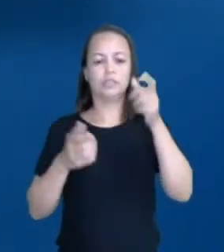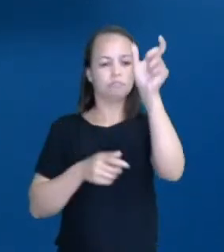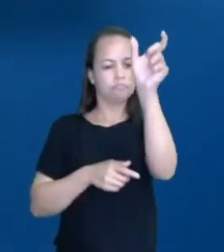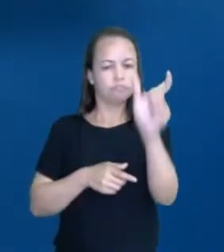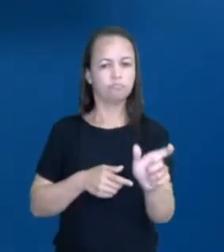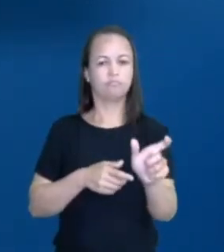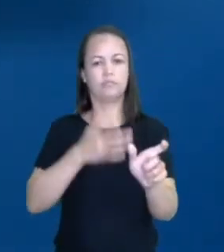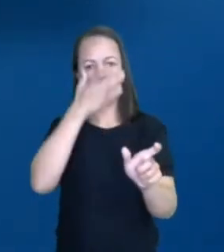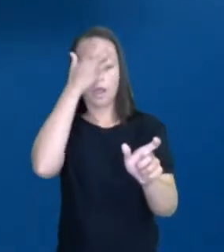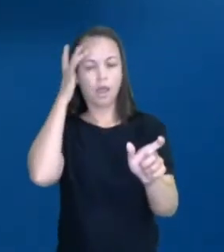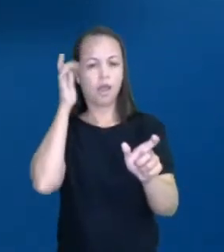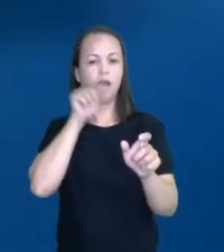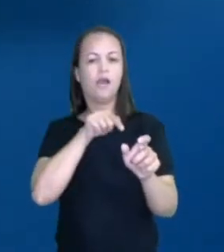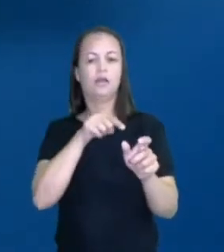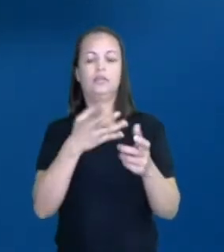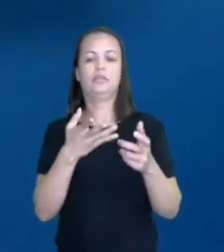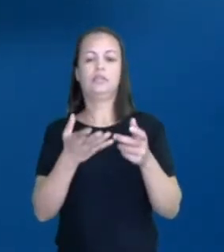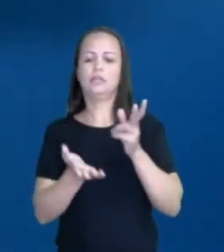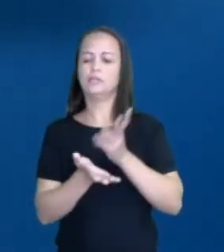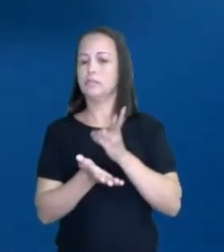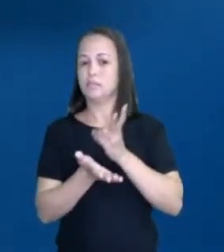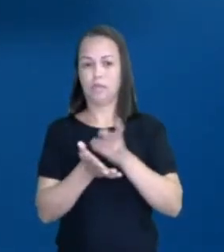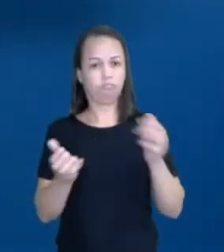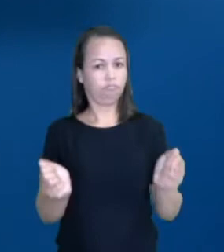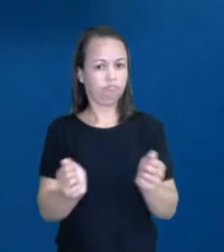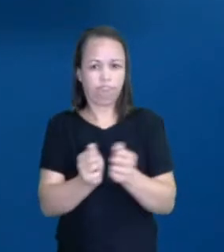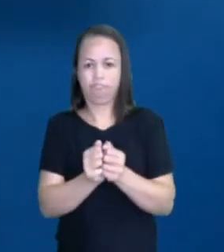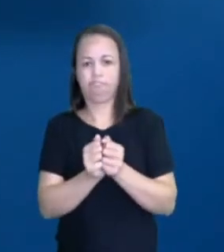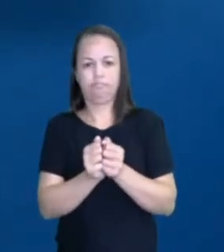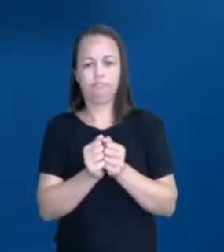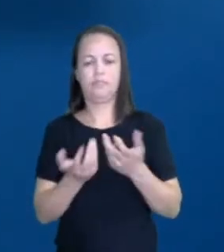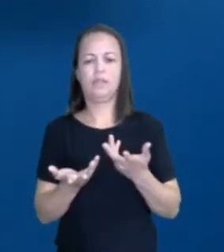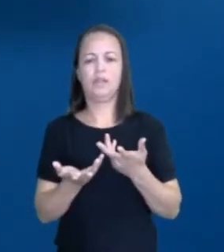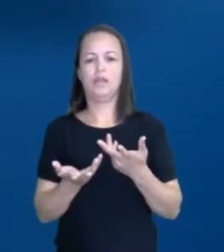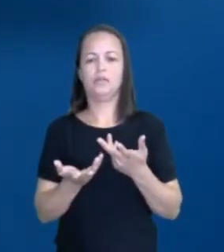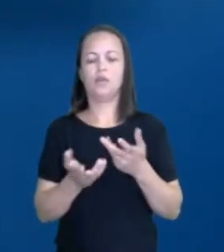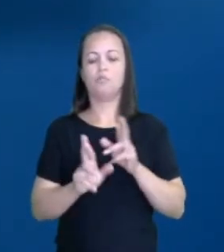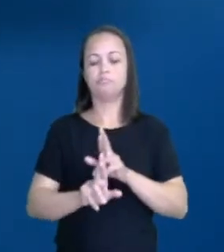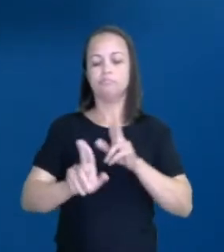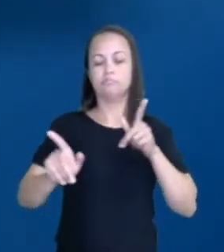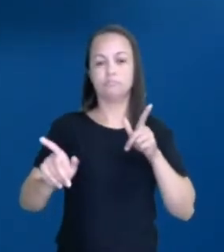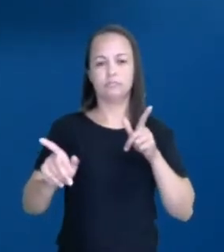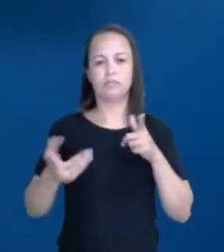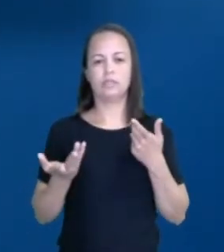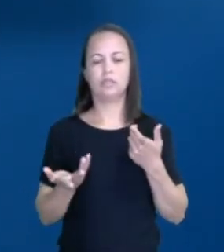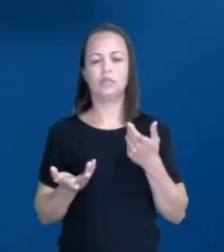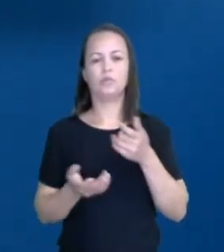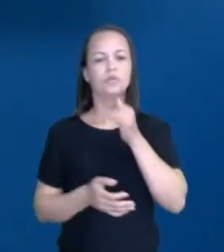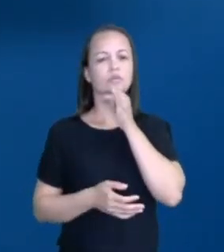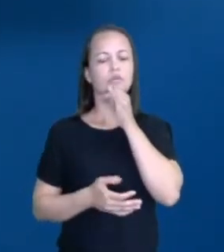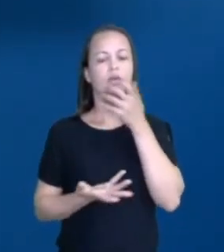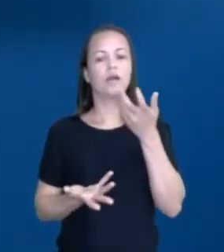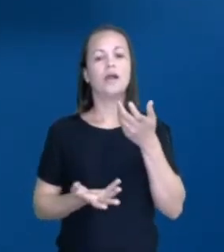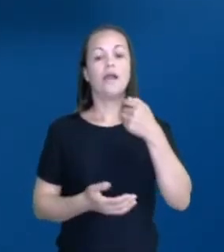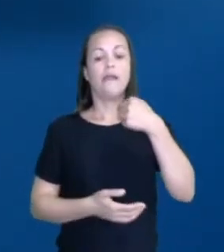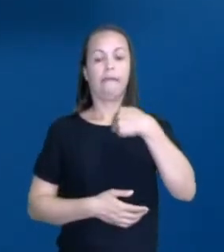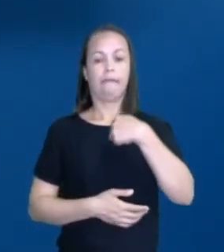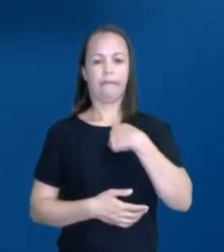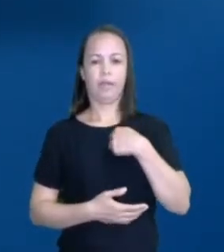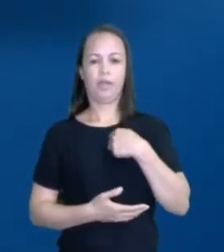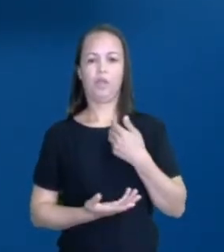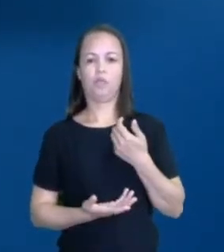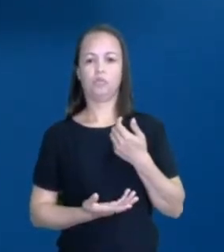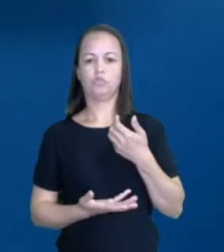que está com ela todo o tempo. É diferente se eu digo assim, eu